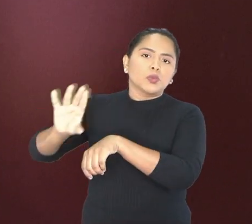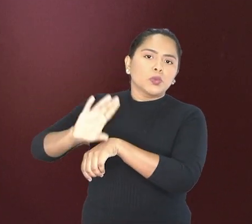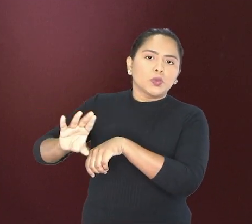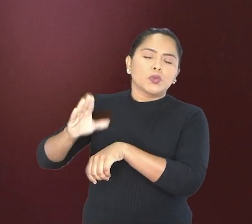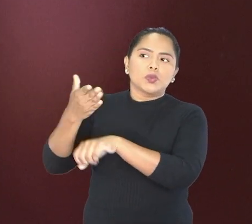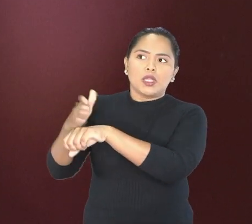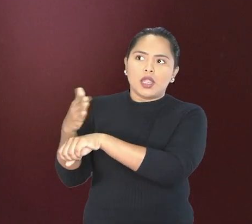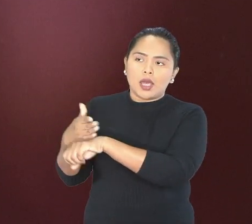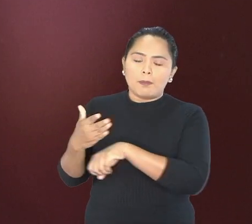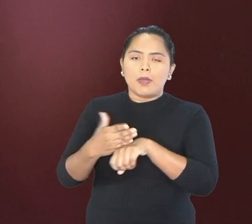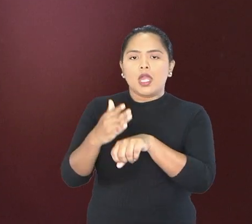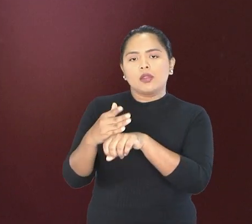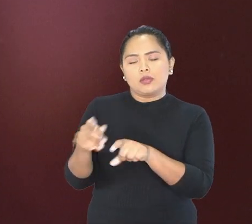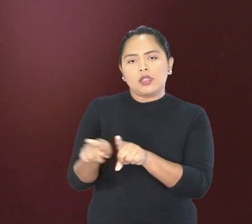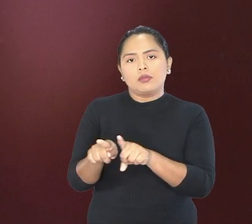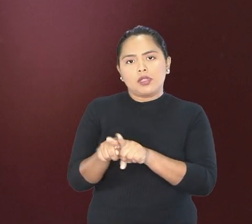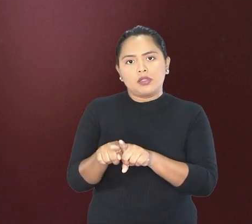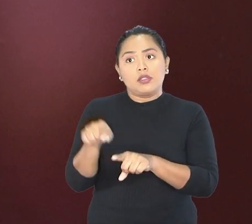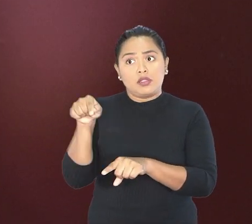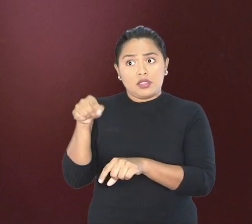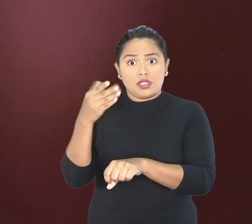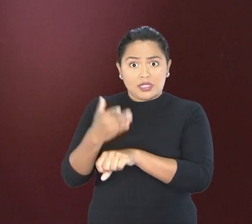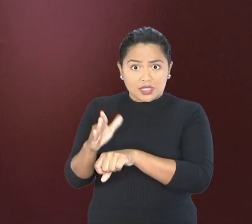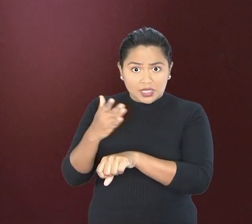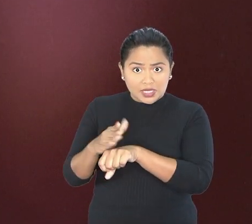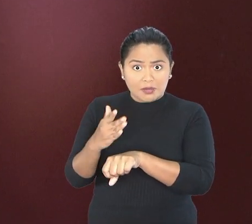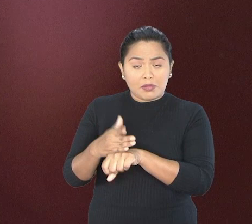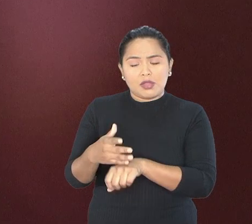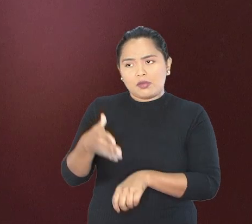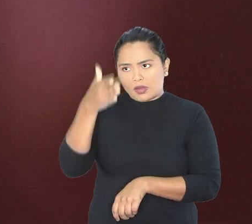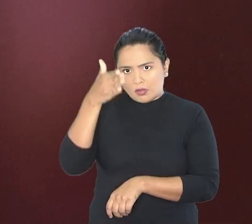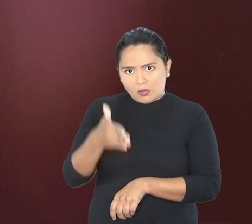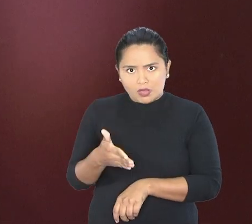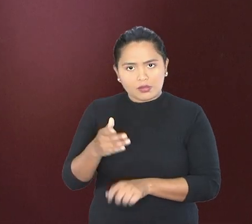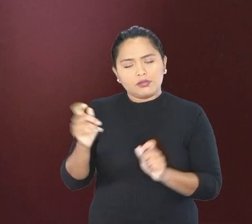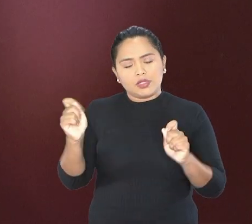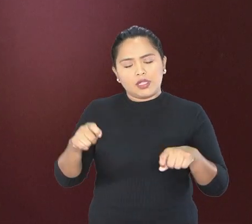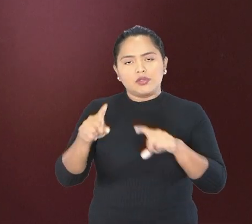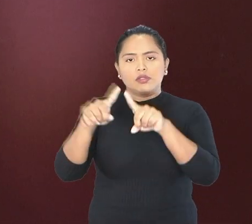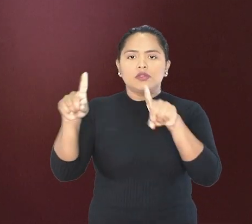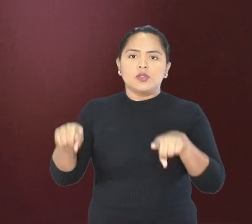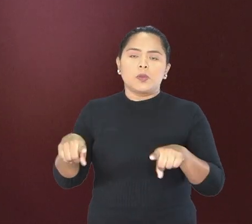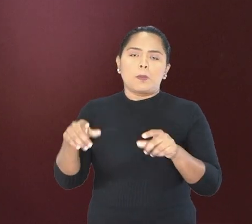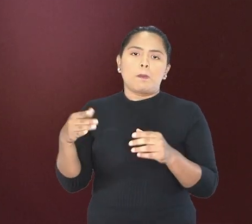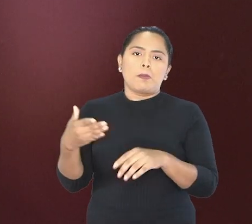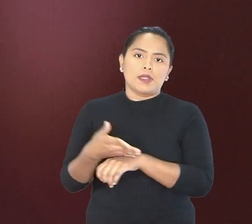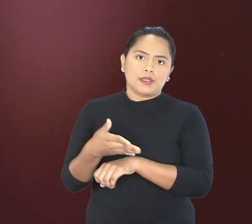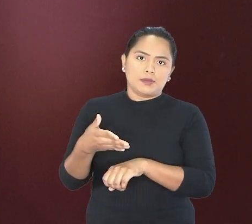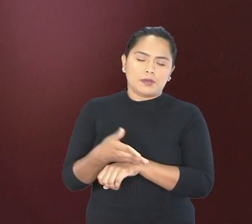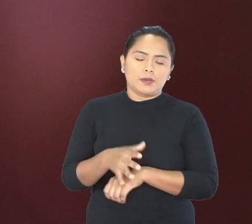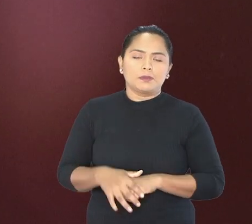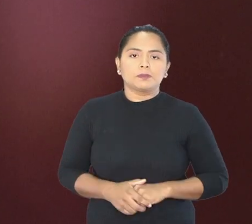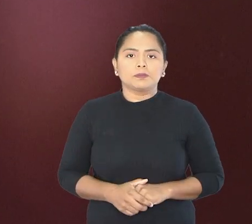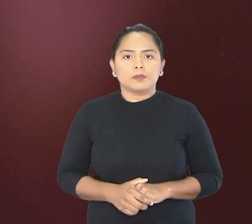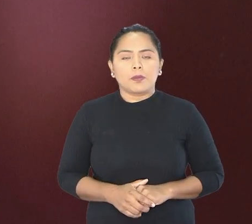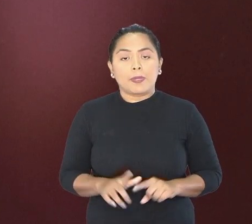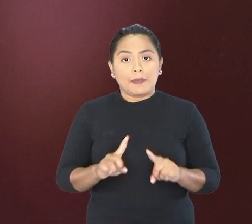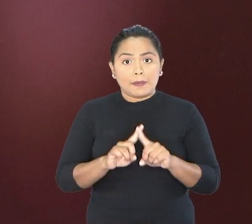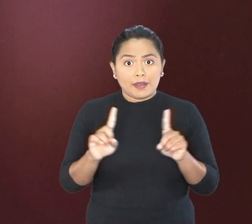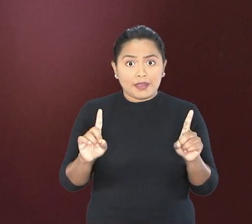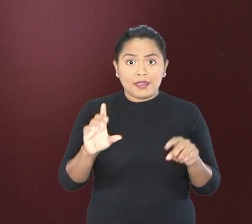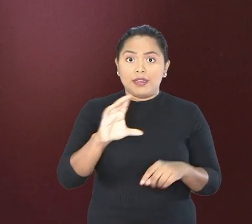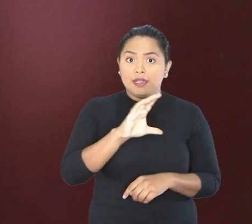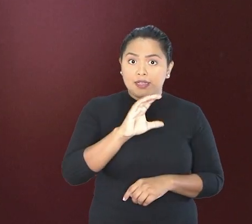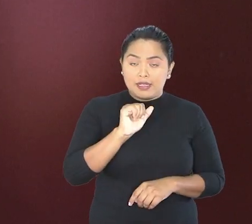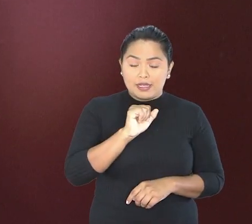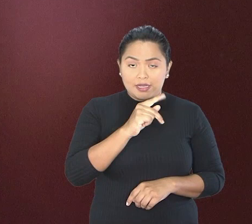isso é esses treinamentos regularmente instituídos, o servidor pode participar. No caso específico, a CAPES